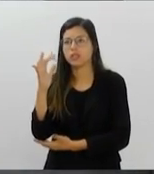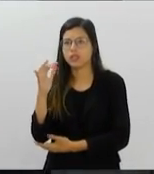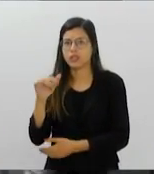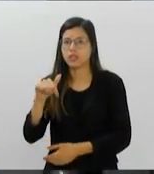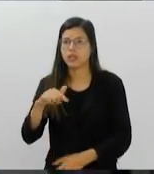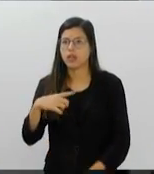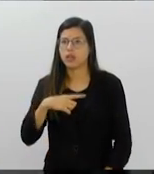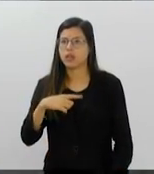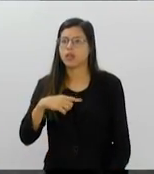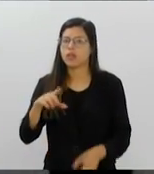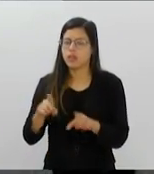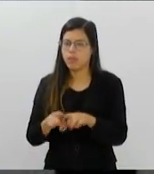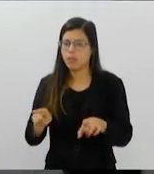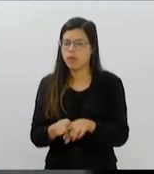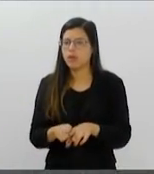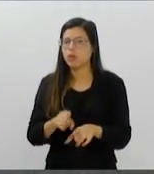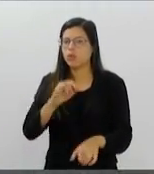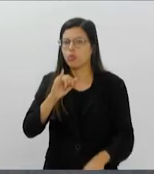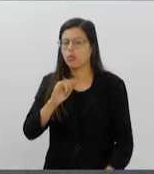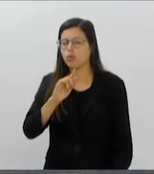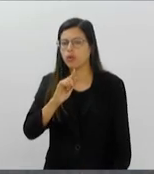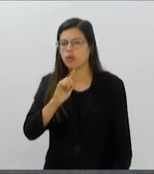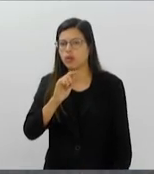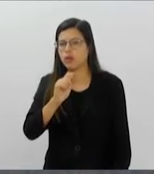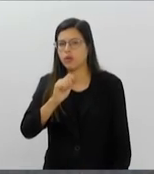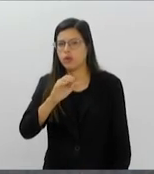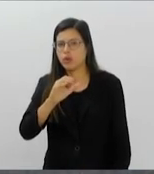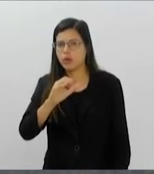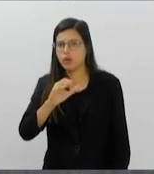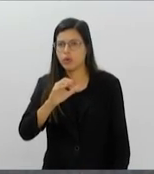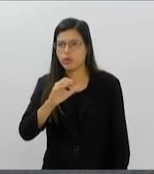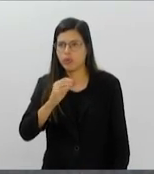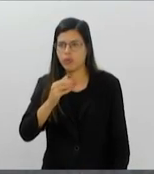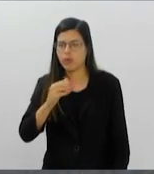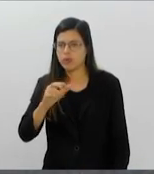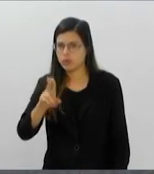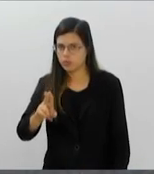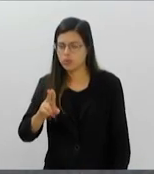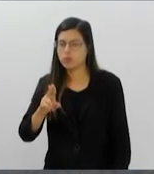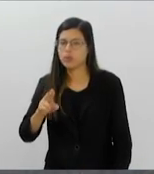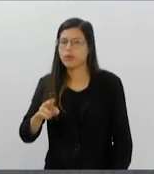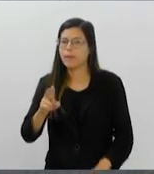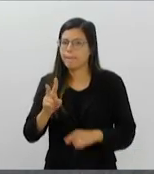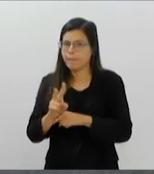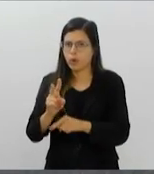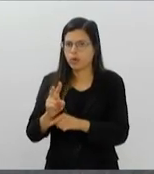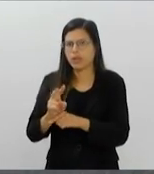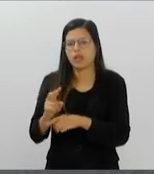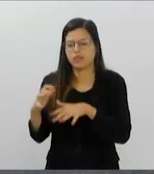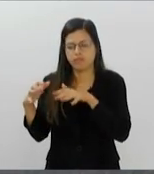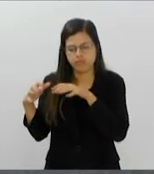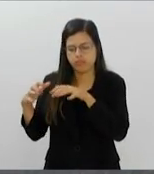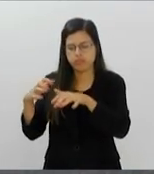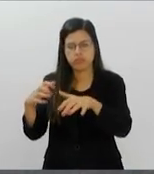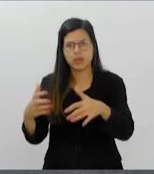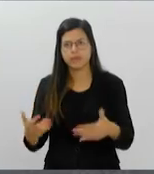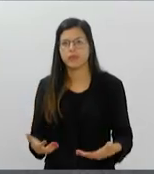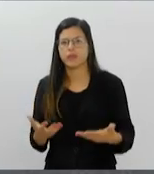do Alto Iguaçu, que protege toda essa área, absorvendo um pouco as chuvas. Queria só finalizar,